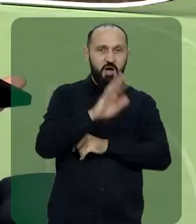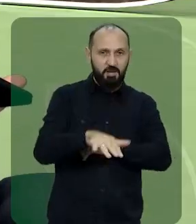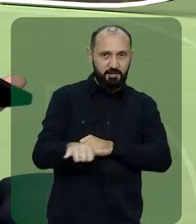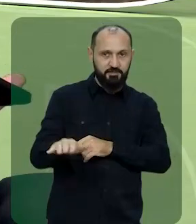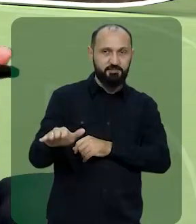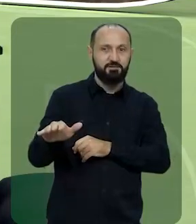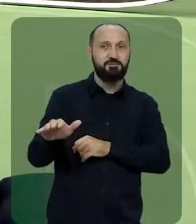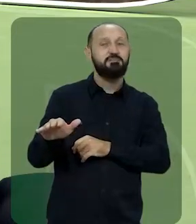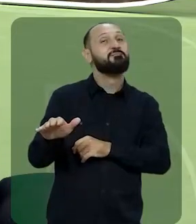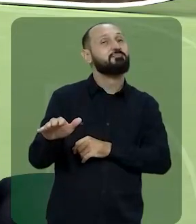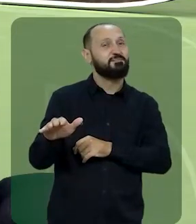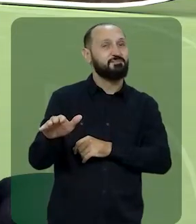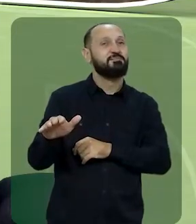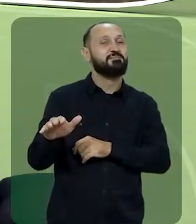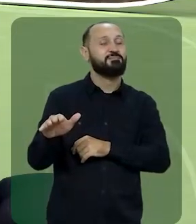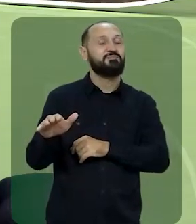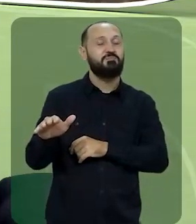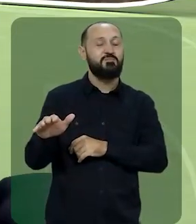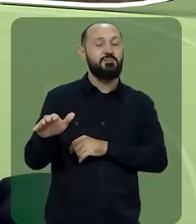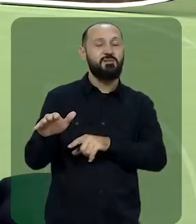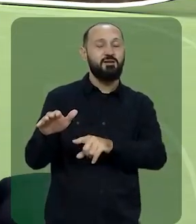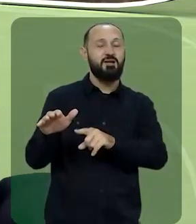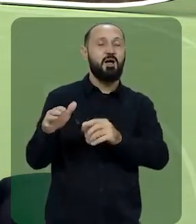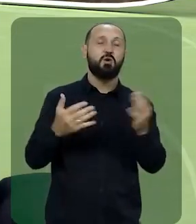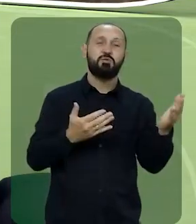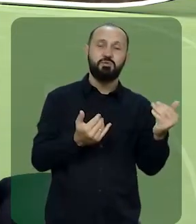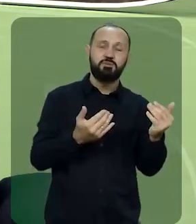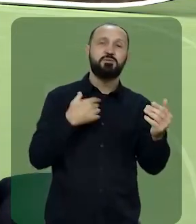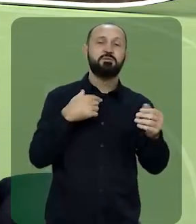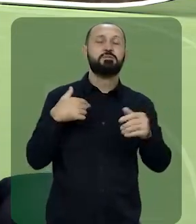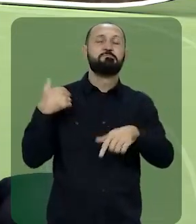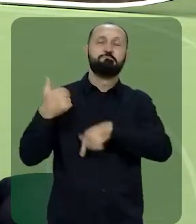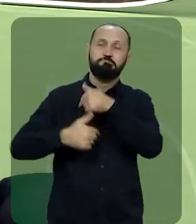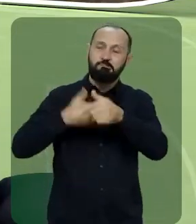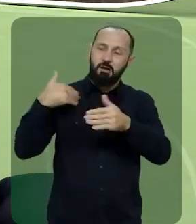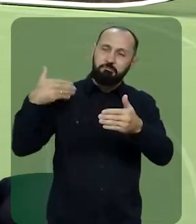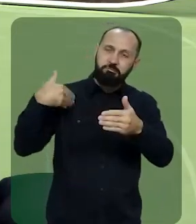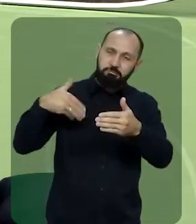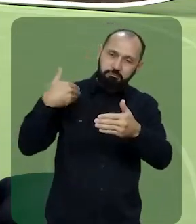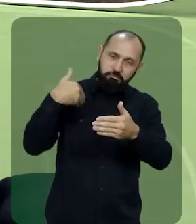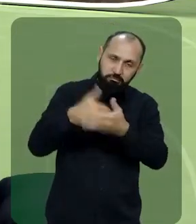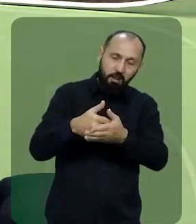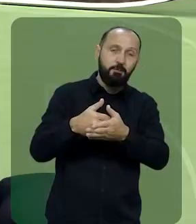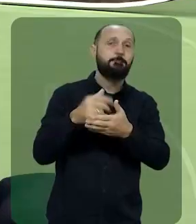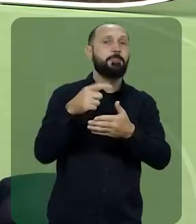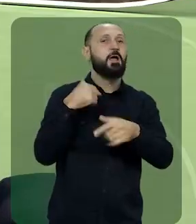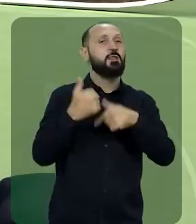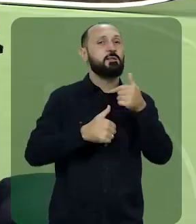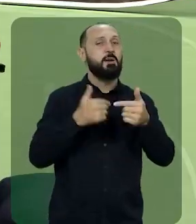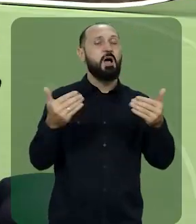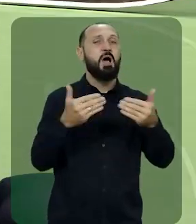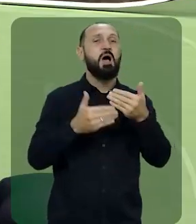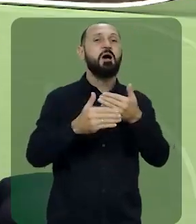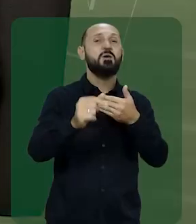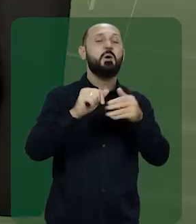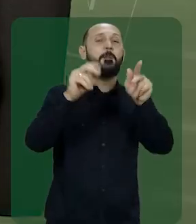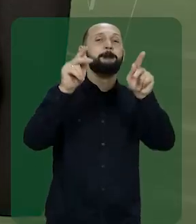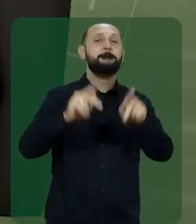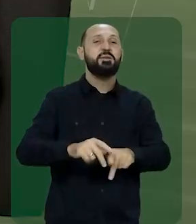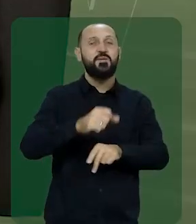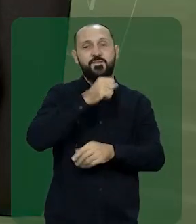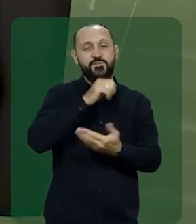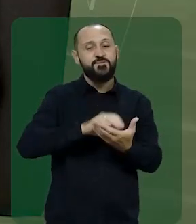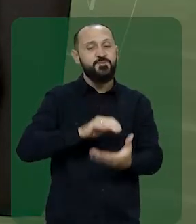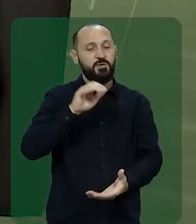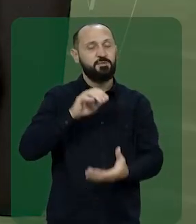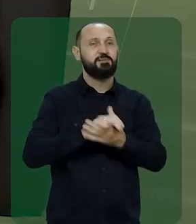crianças e adolescentes, percorreu esse longo caminho e veio trabalhar agora com a população